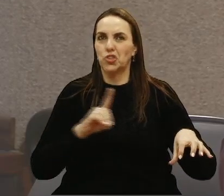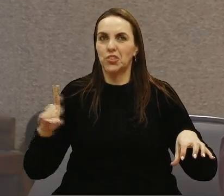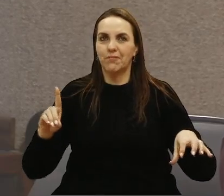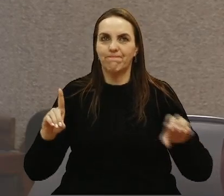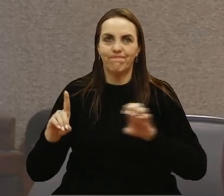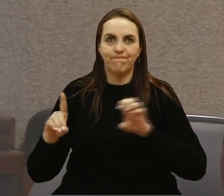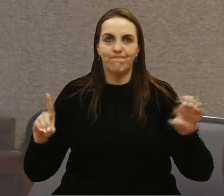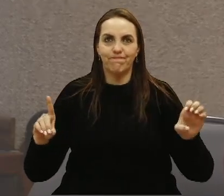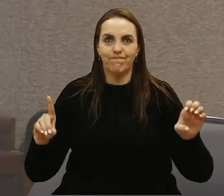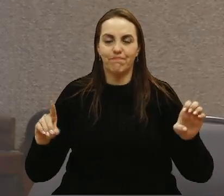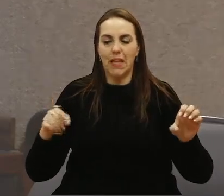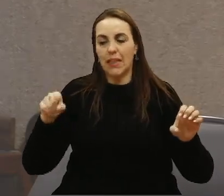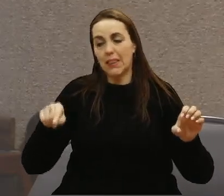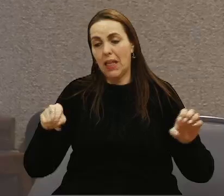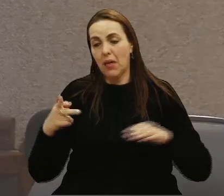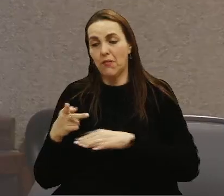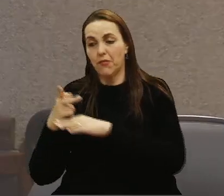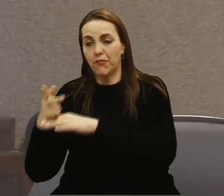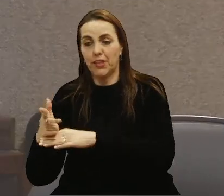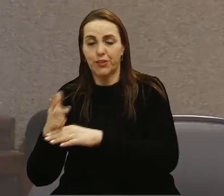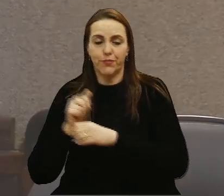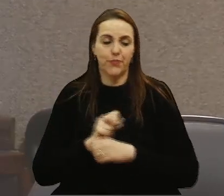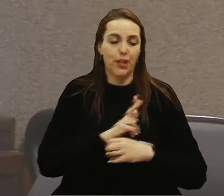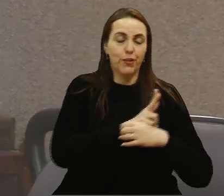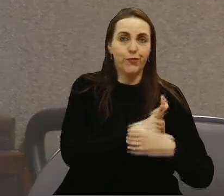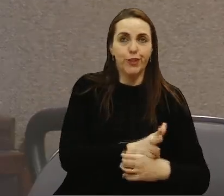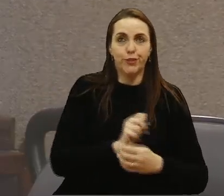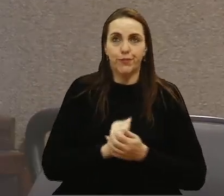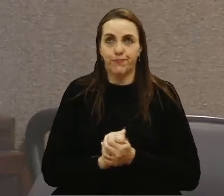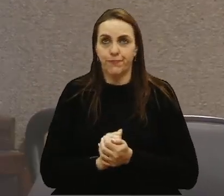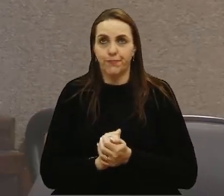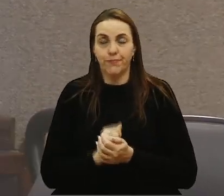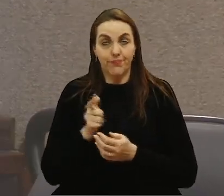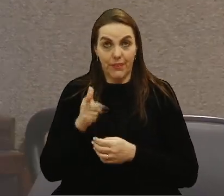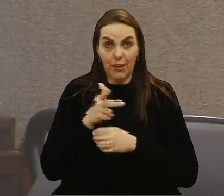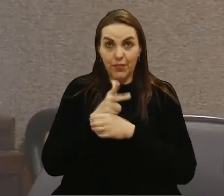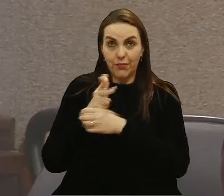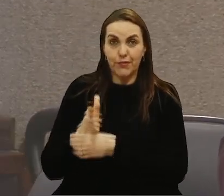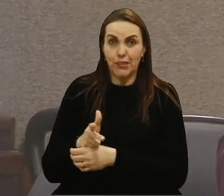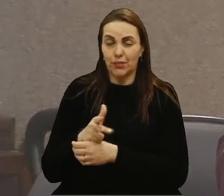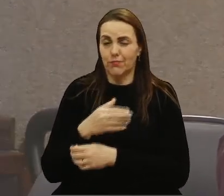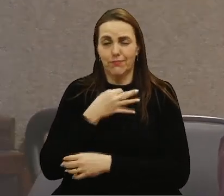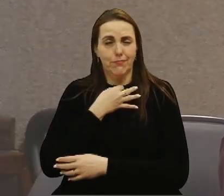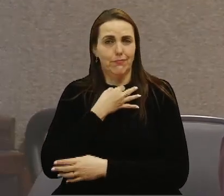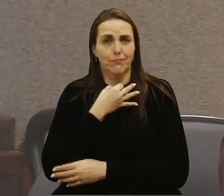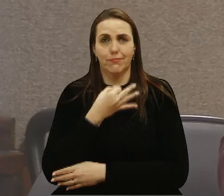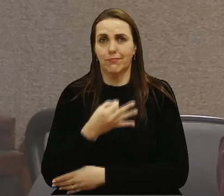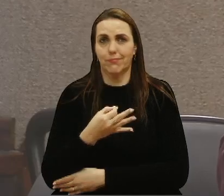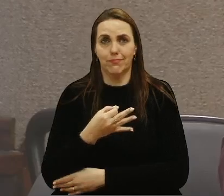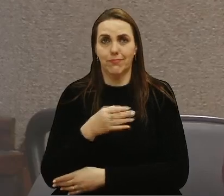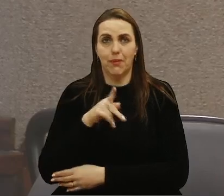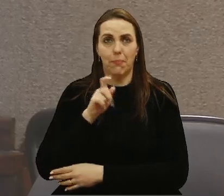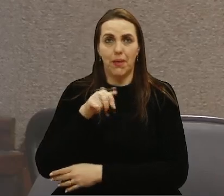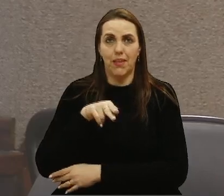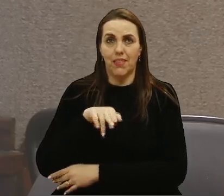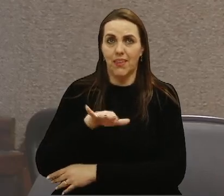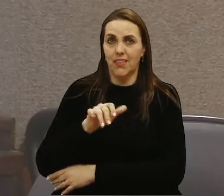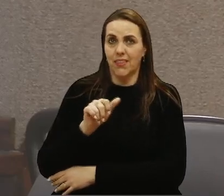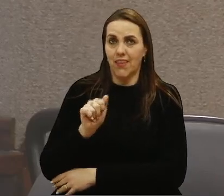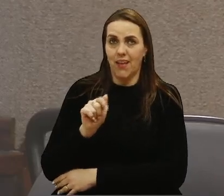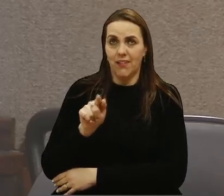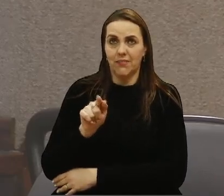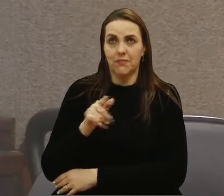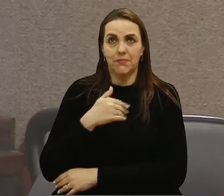um vídeo, do outro lado mostra outro vídeo. Este vídeo repugnante do Peninha, que por incrível que pareça